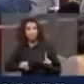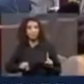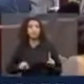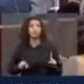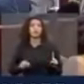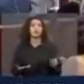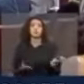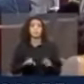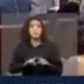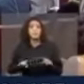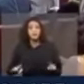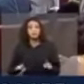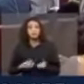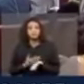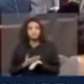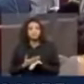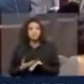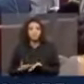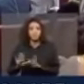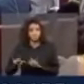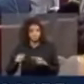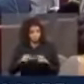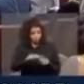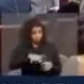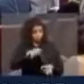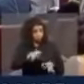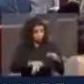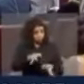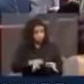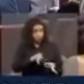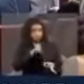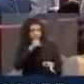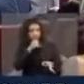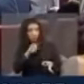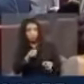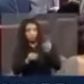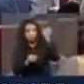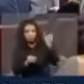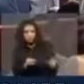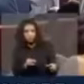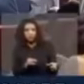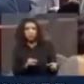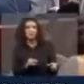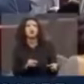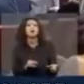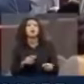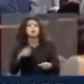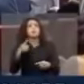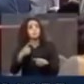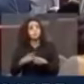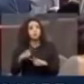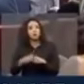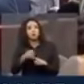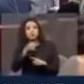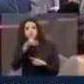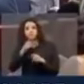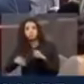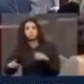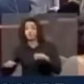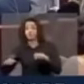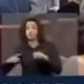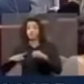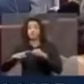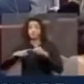legal da consideração jurídica da personalidade é o momento da penetração do espermatozoide no